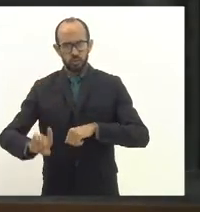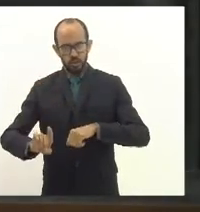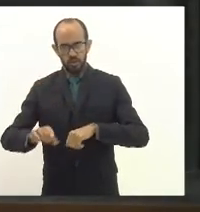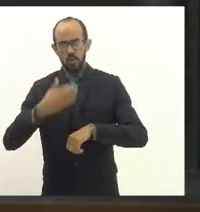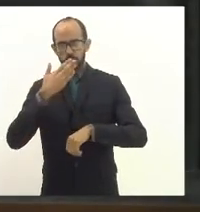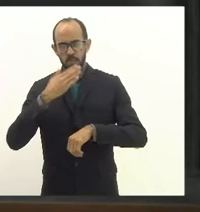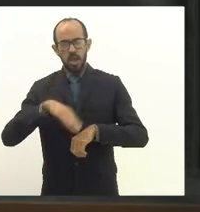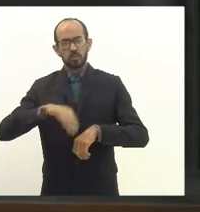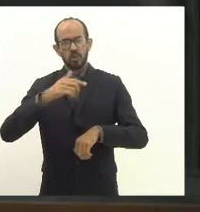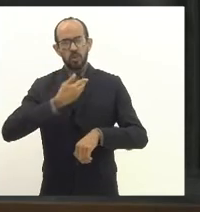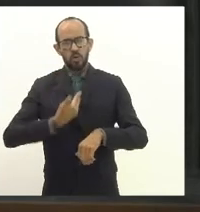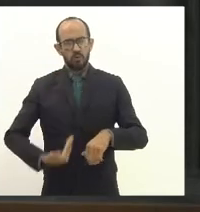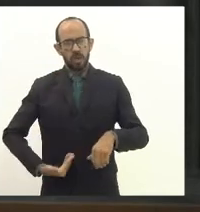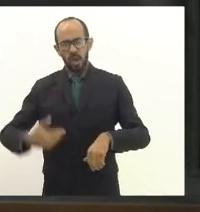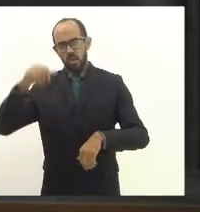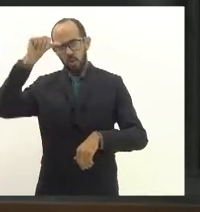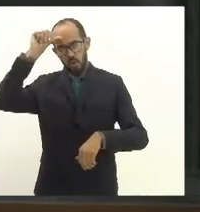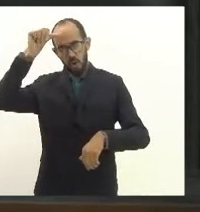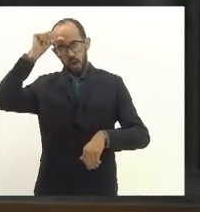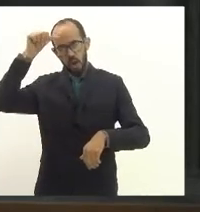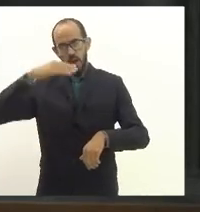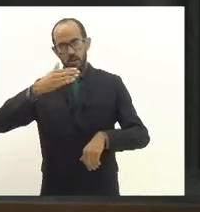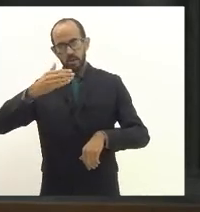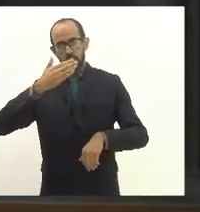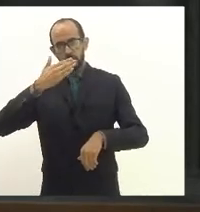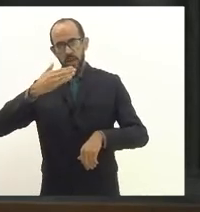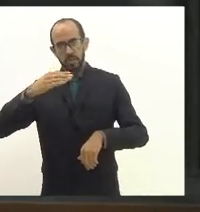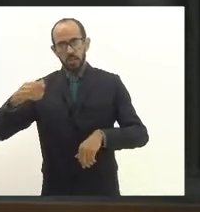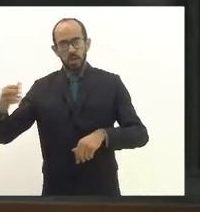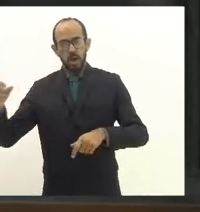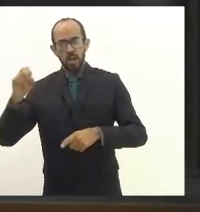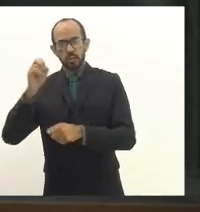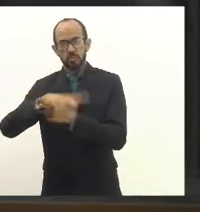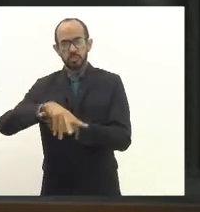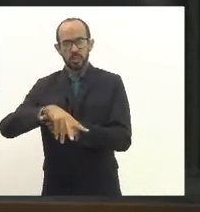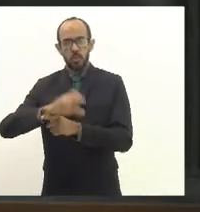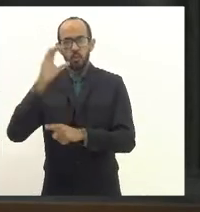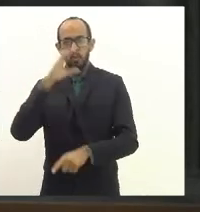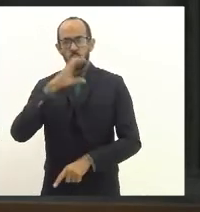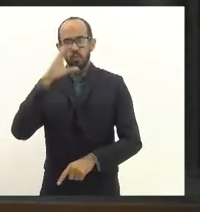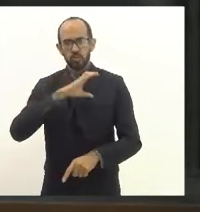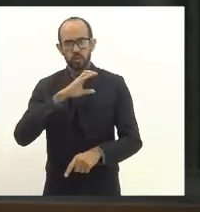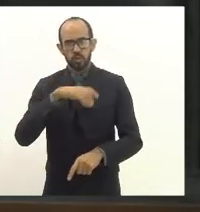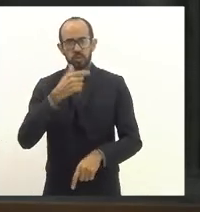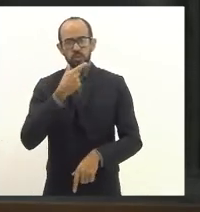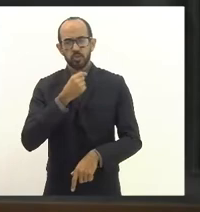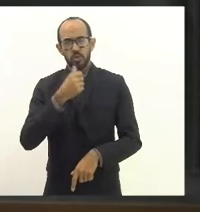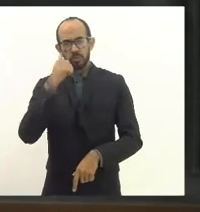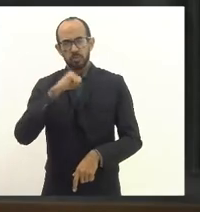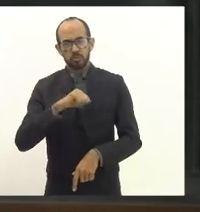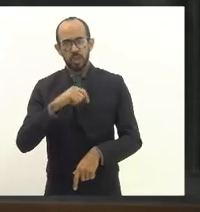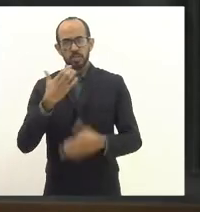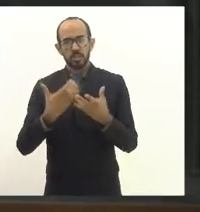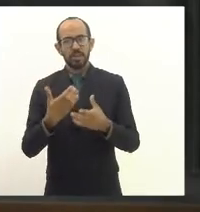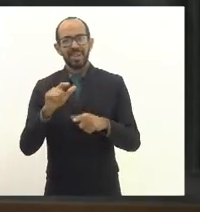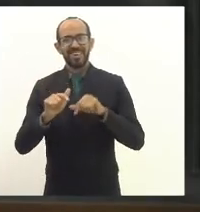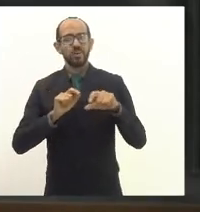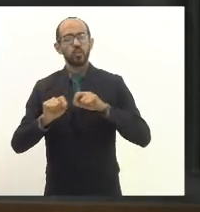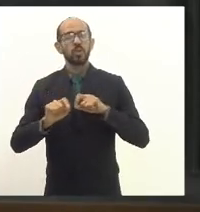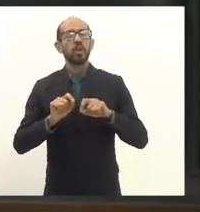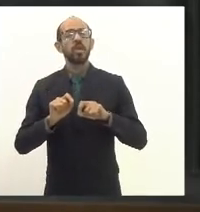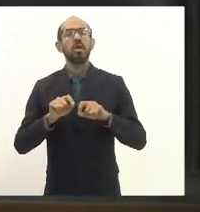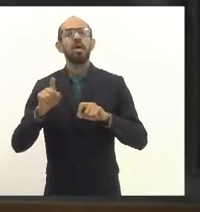Castro, que convoque de imediato essas pessoas, esses homens e mulheres, que só querem uma coisa,